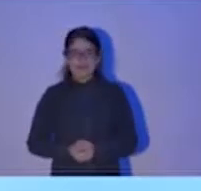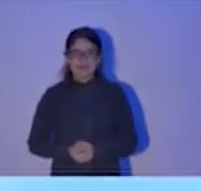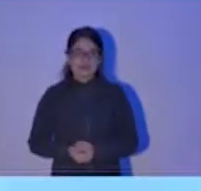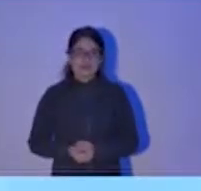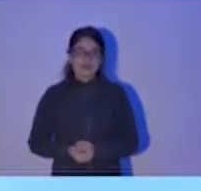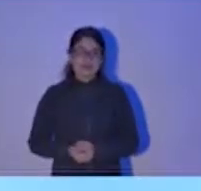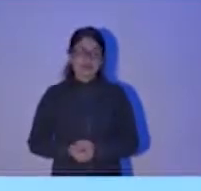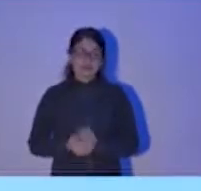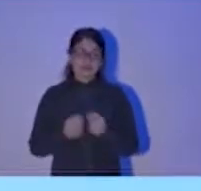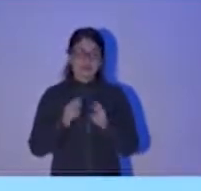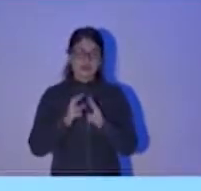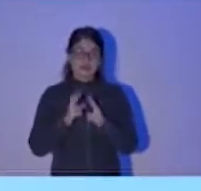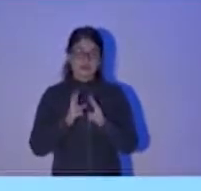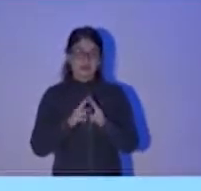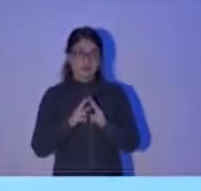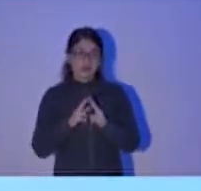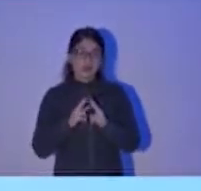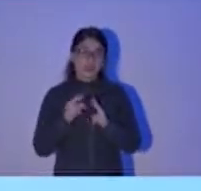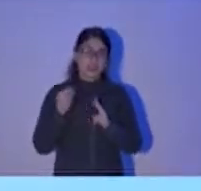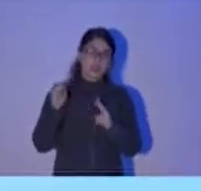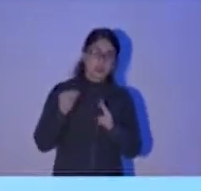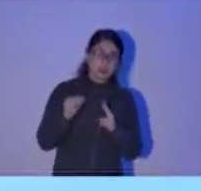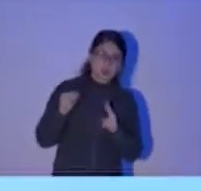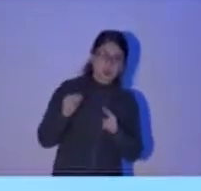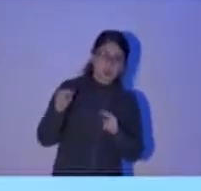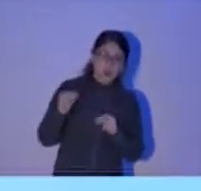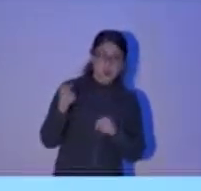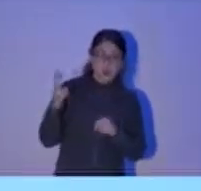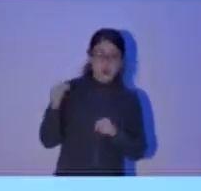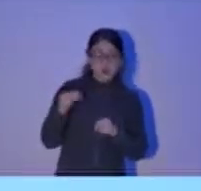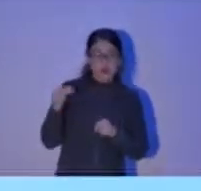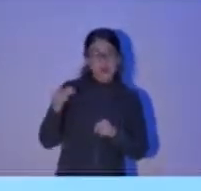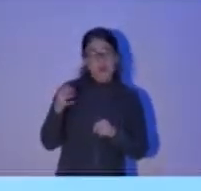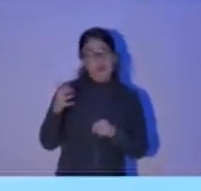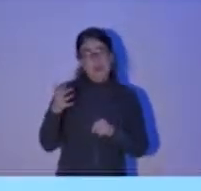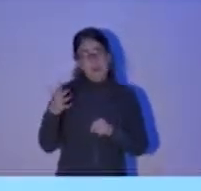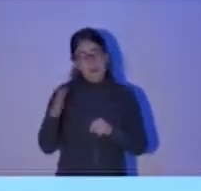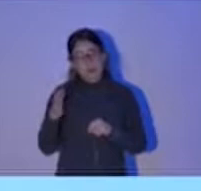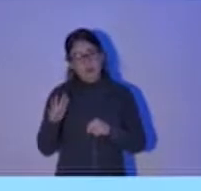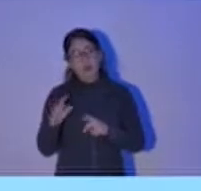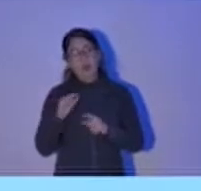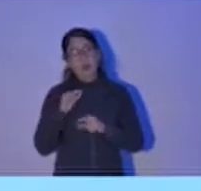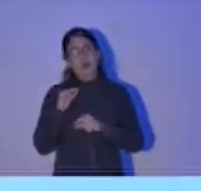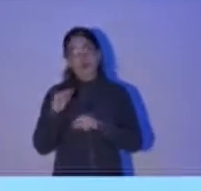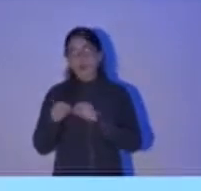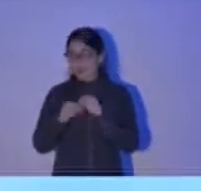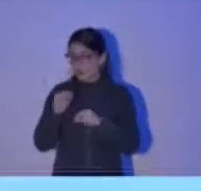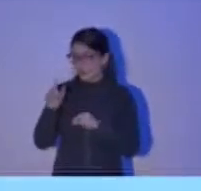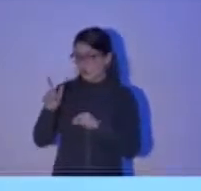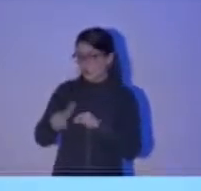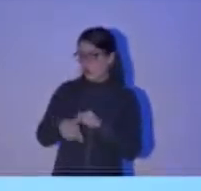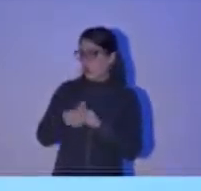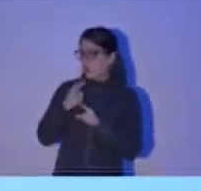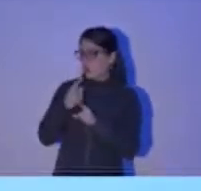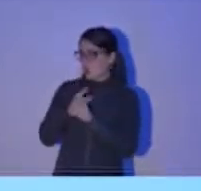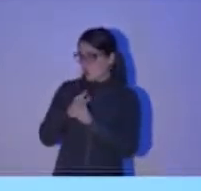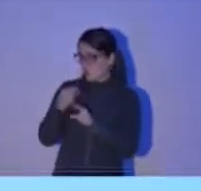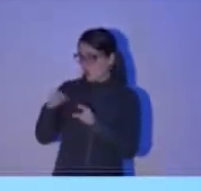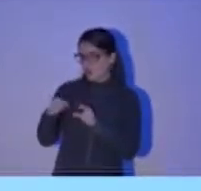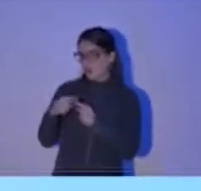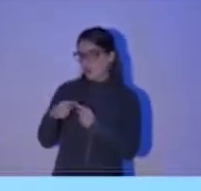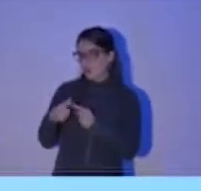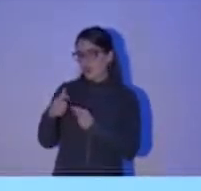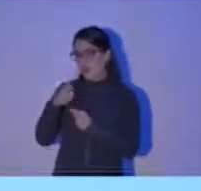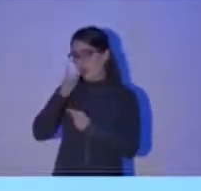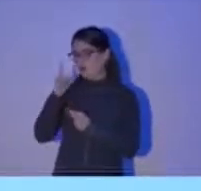gastar 2 minutinhos, talvez, dando um pouquinho mais de contexto para vocês sobre esse encontro, já que vocês não estavam aqui